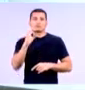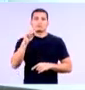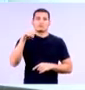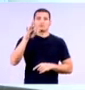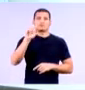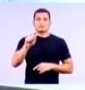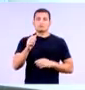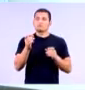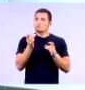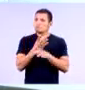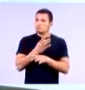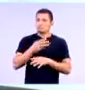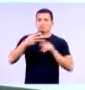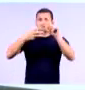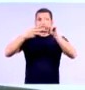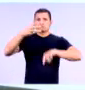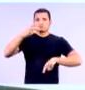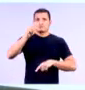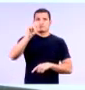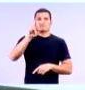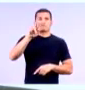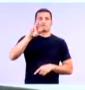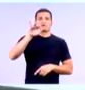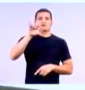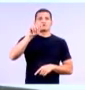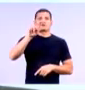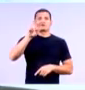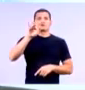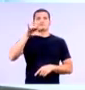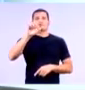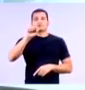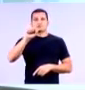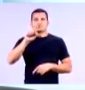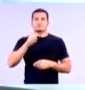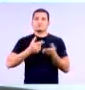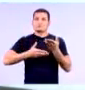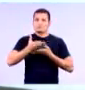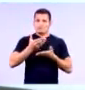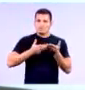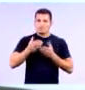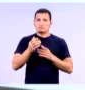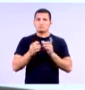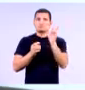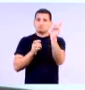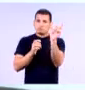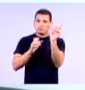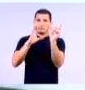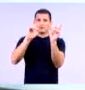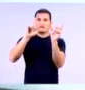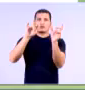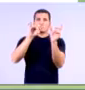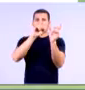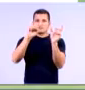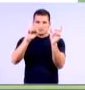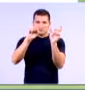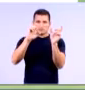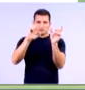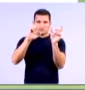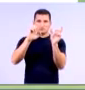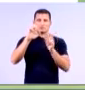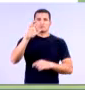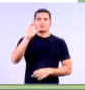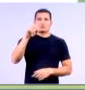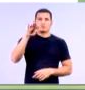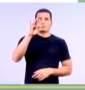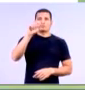criar 3 variáveis relacionadas, membros da classe conta corrente. Após a criação